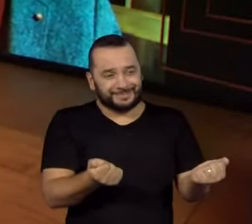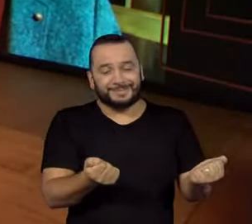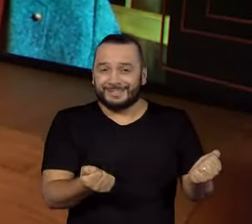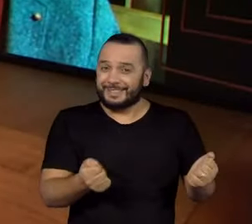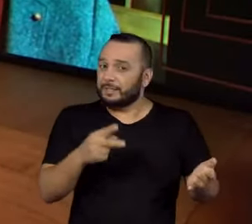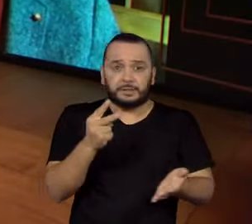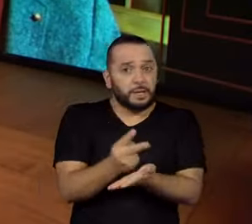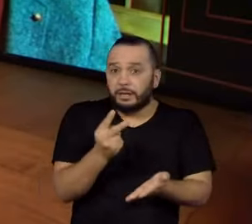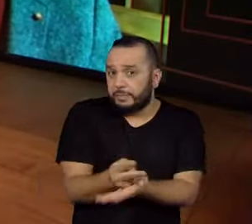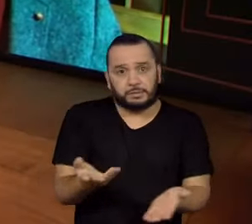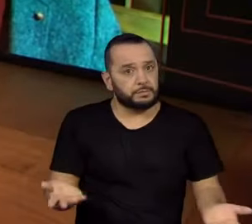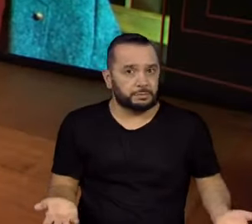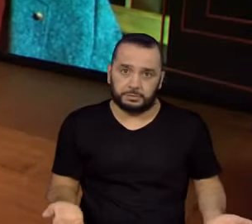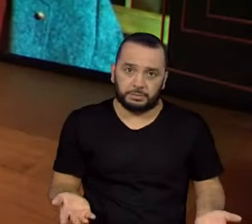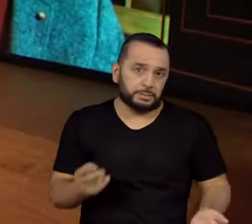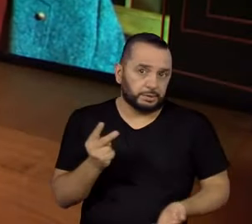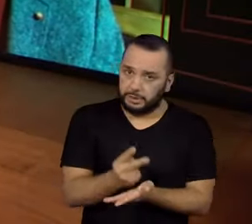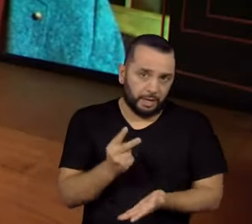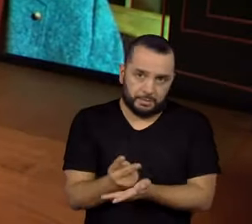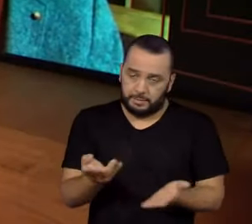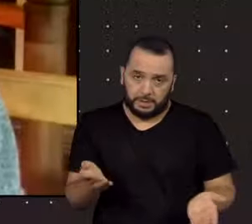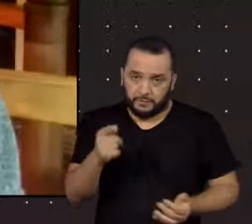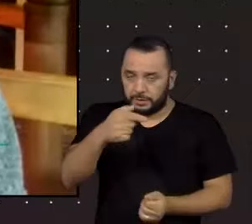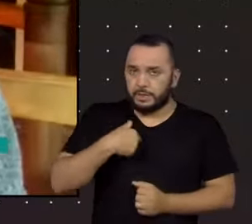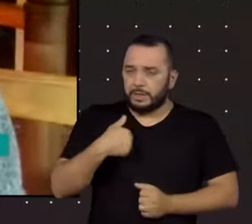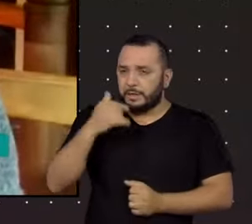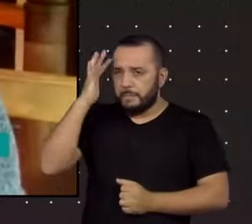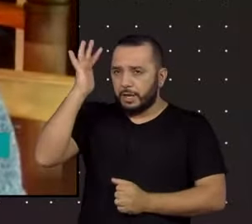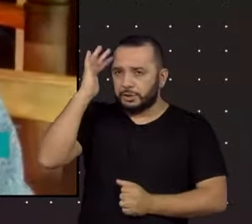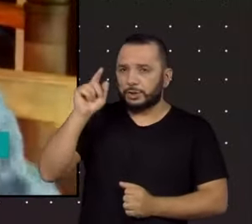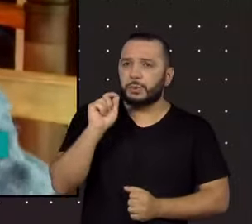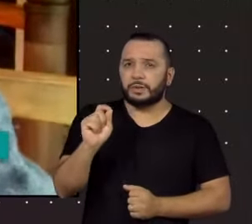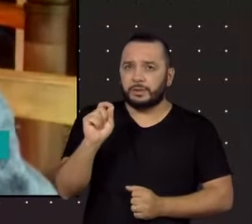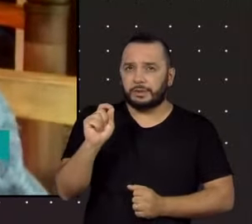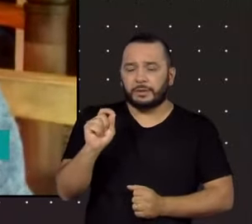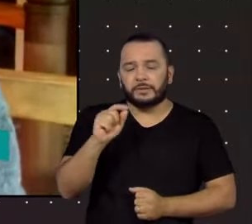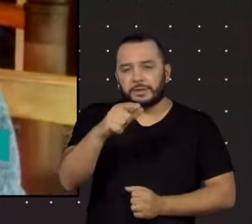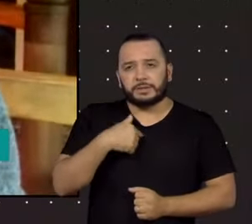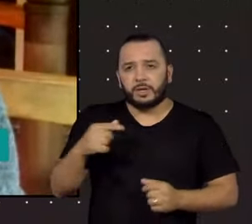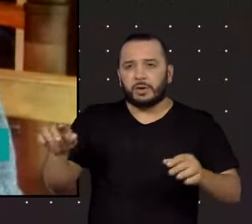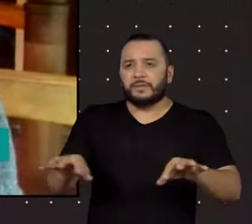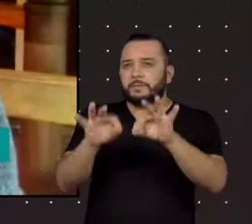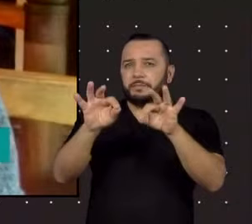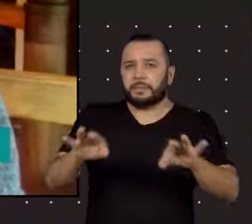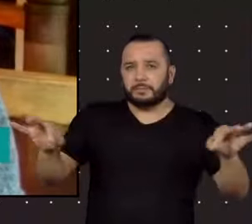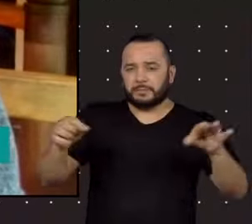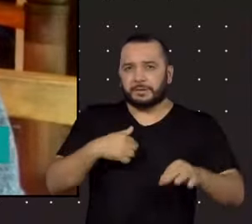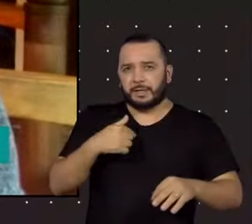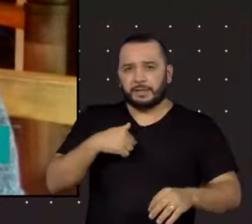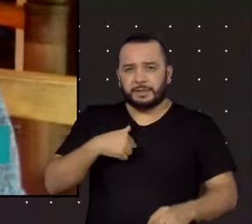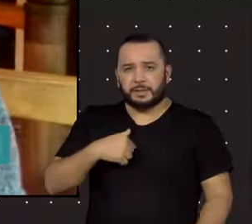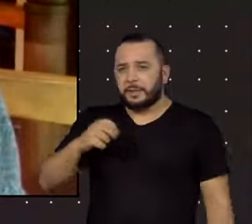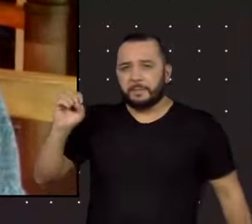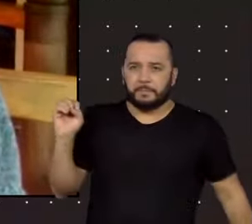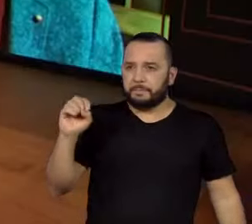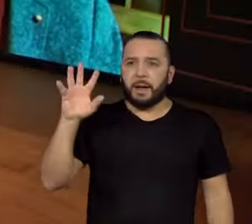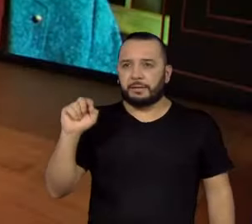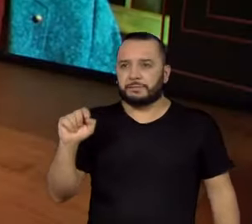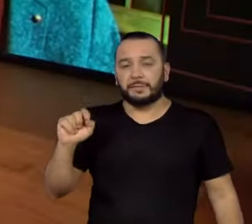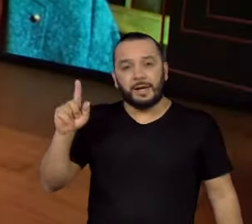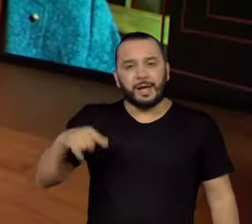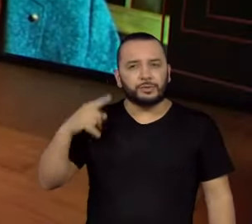Sempre, sempre. Se você imagina que você está ouvindo uma orquestra, de repente eles fazem pá, é